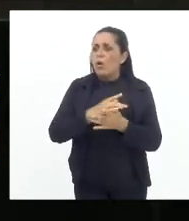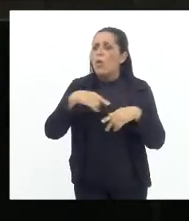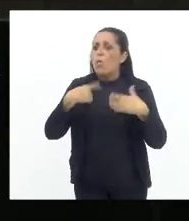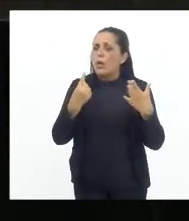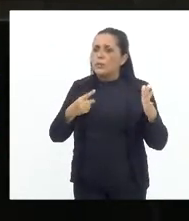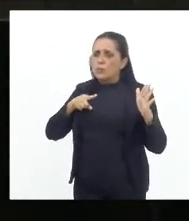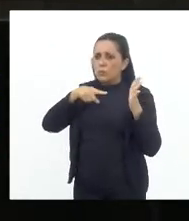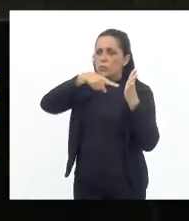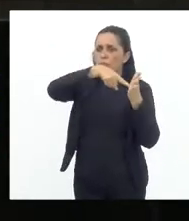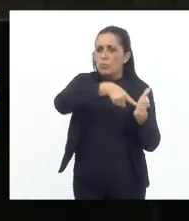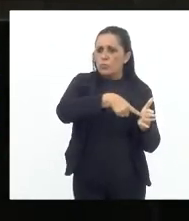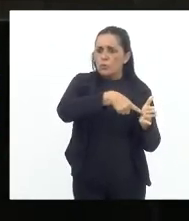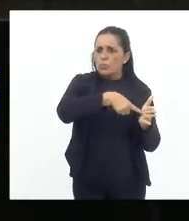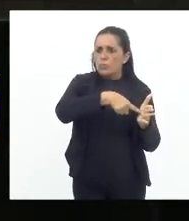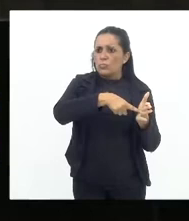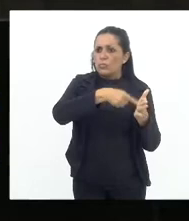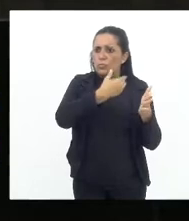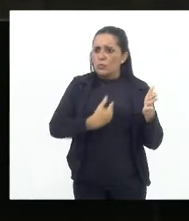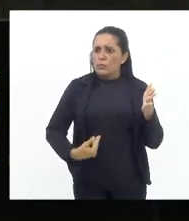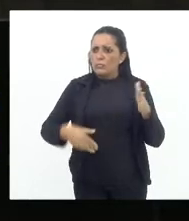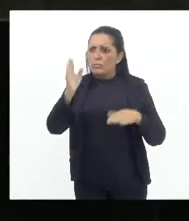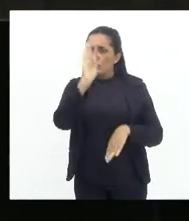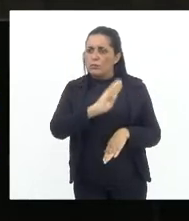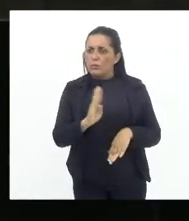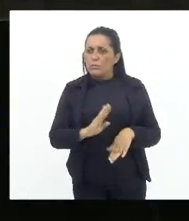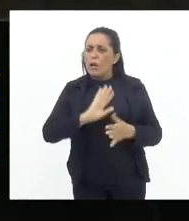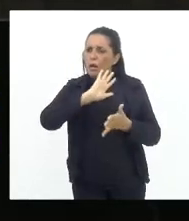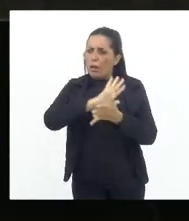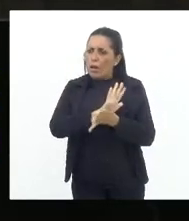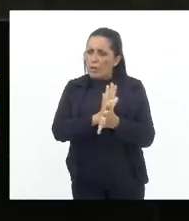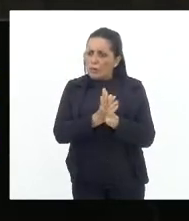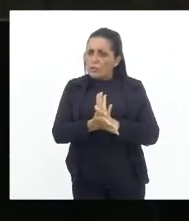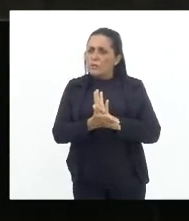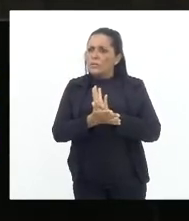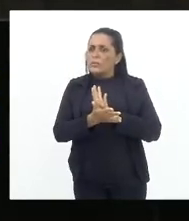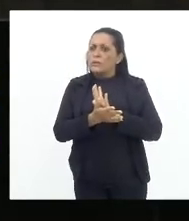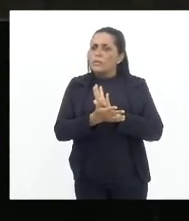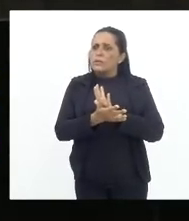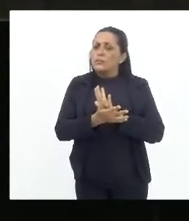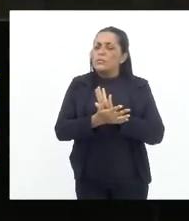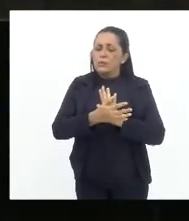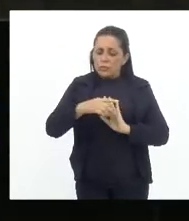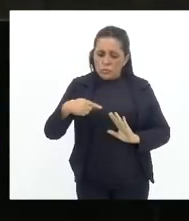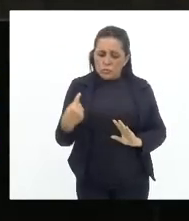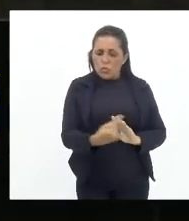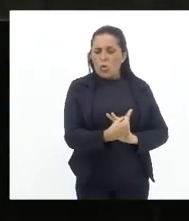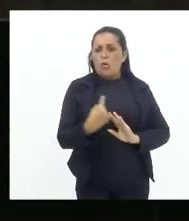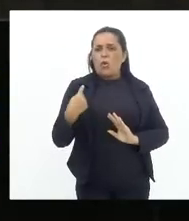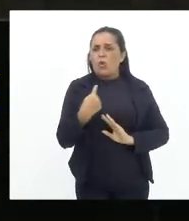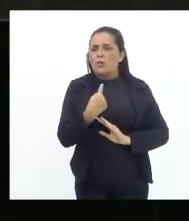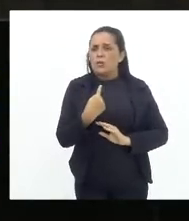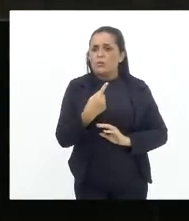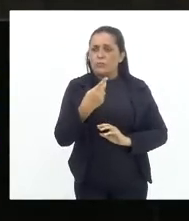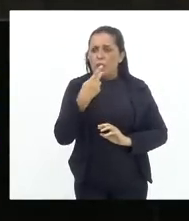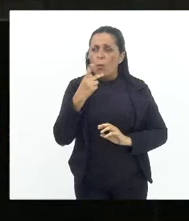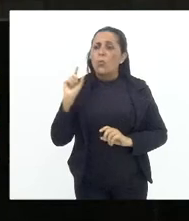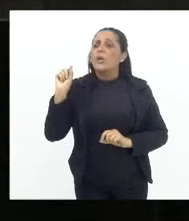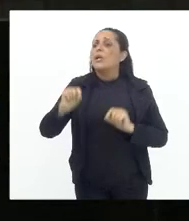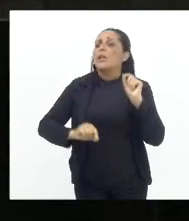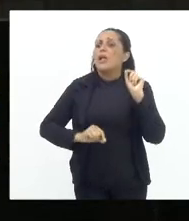denunciamos que o estado brasileiro é racista e que estamos senhor presidente colocando luz